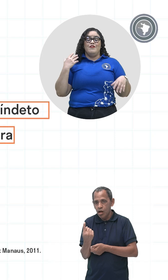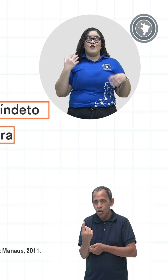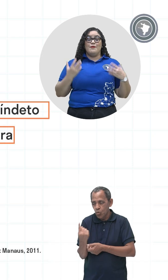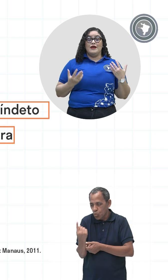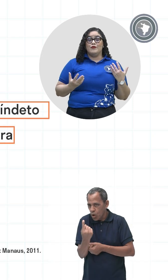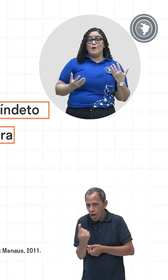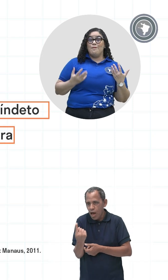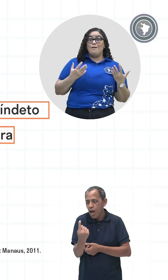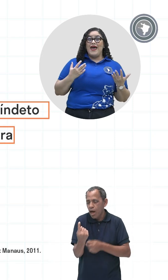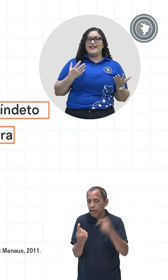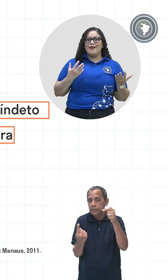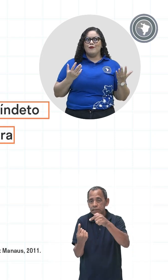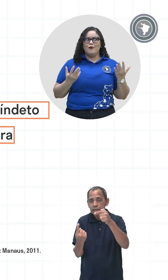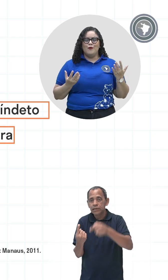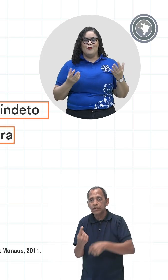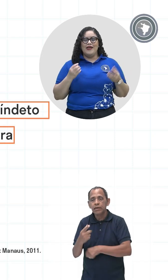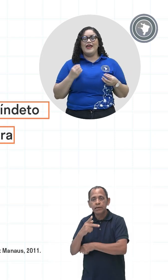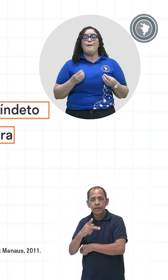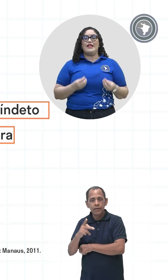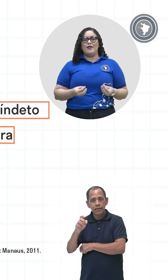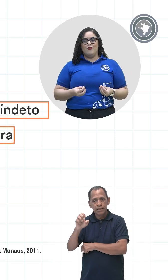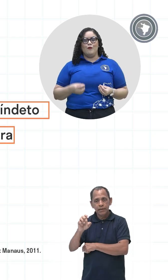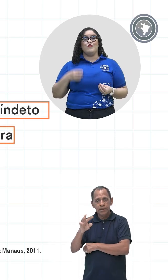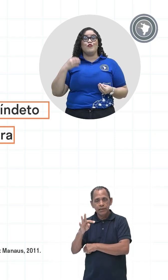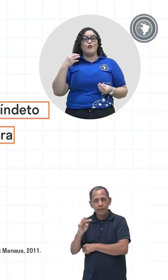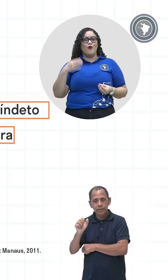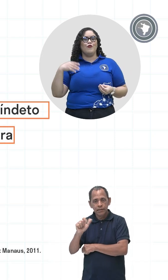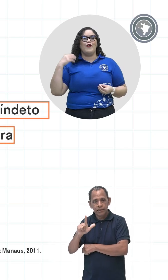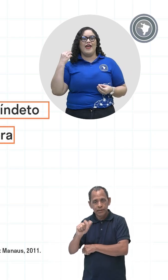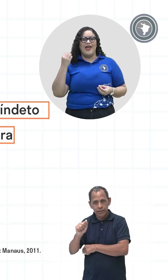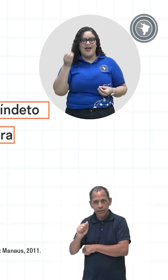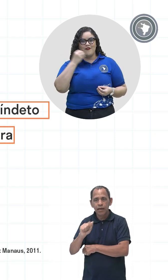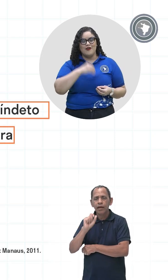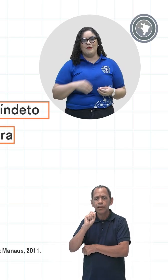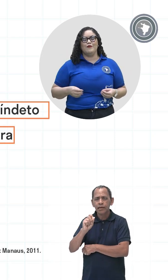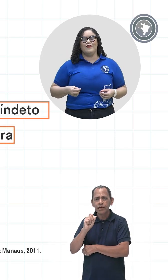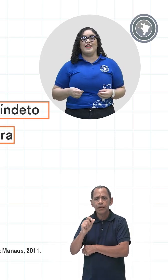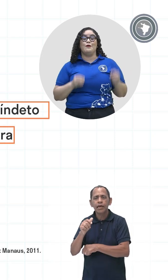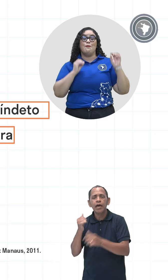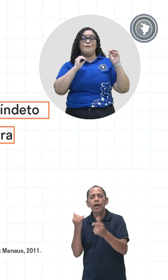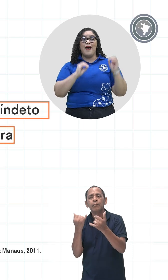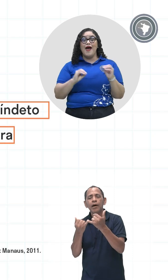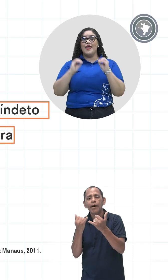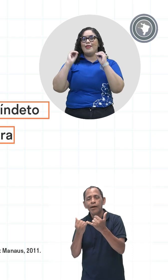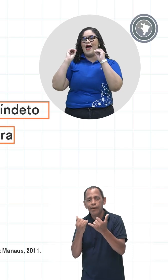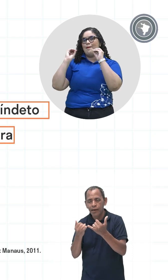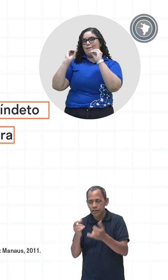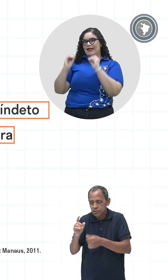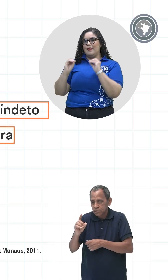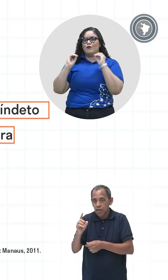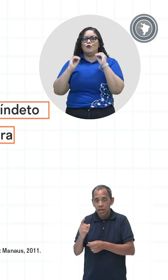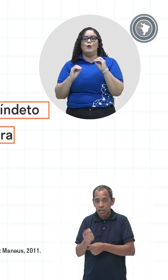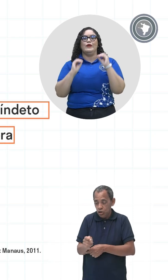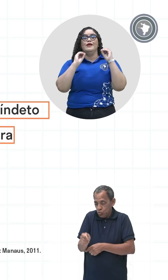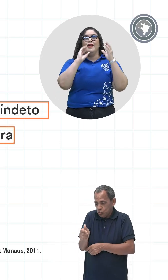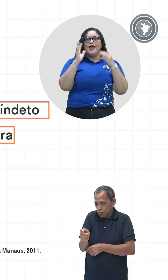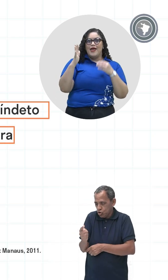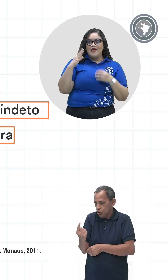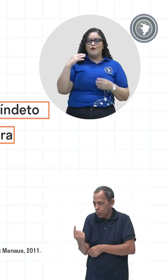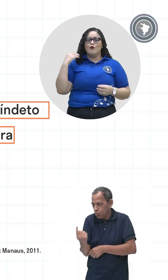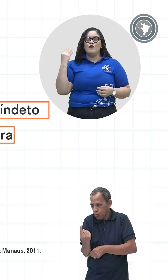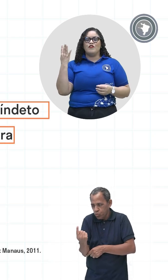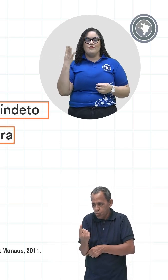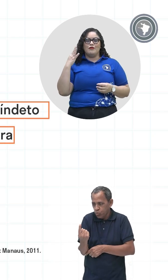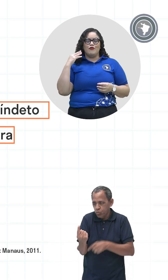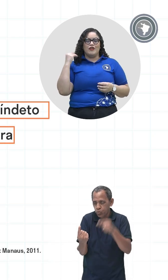metáfora, chamando pétala do lume. O que é a pétala do lume? De novo, é a chama do isqueiro. Baila a pétala do lume.